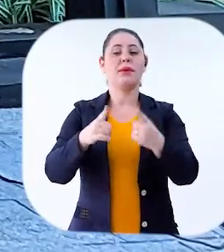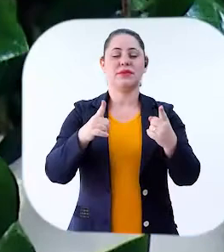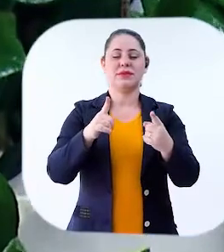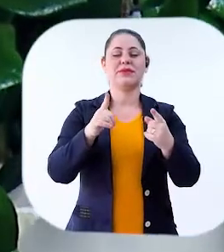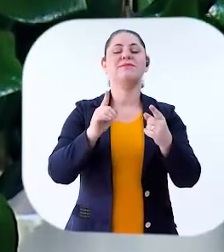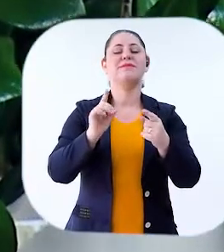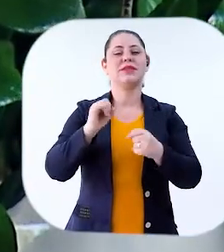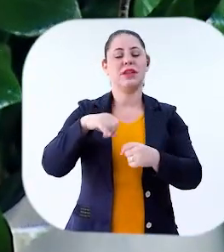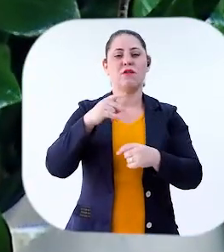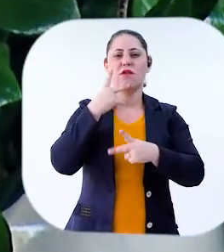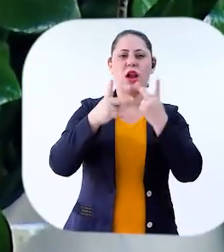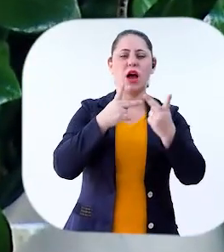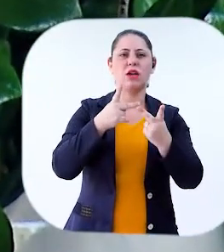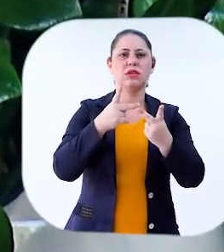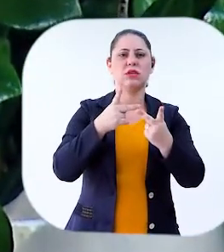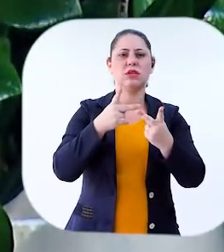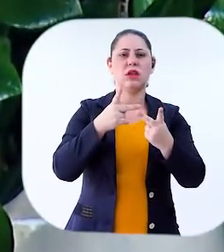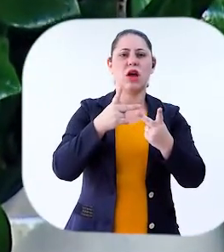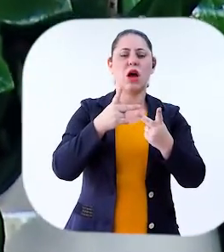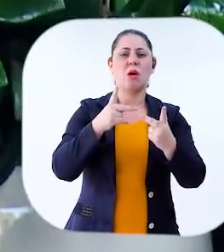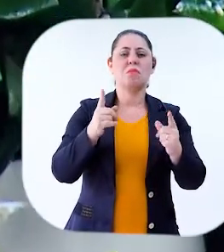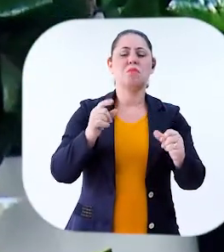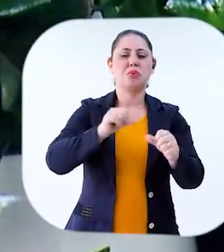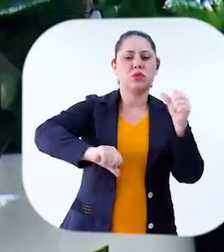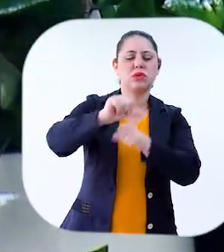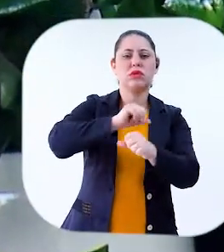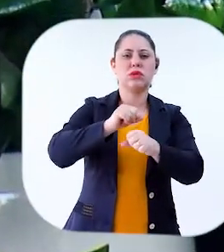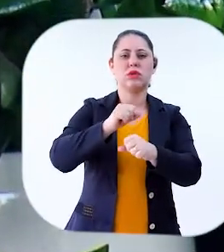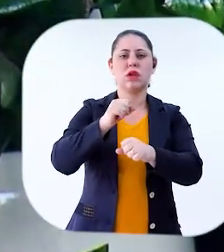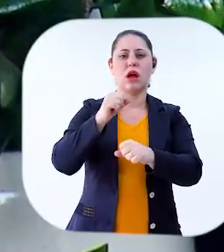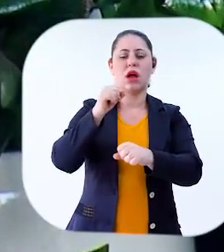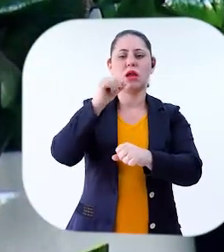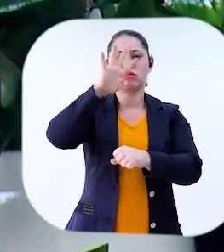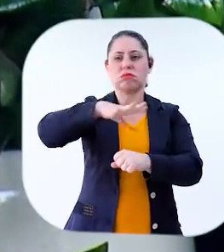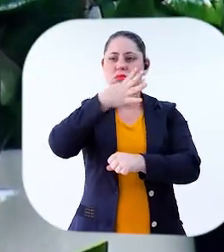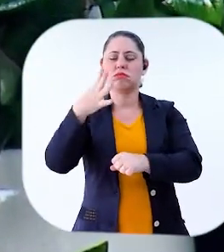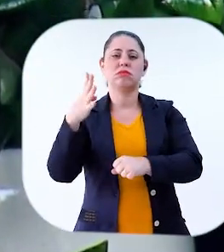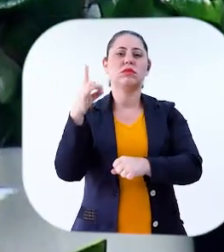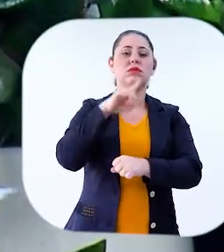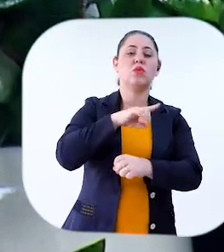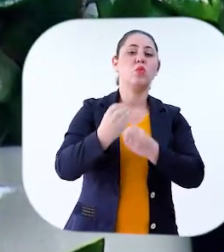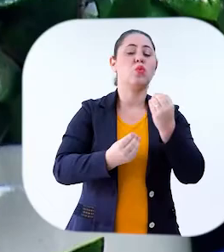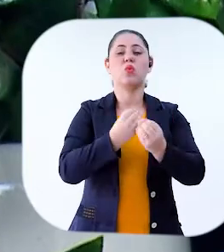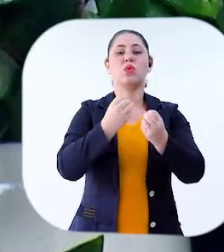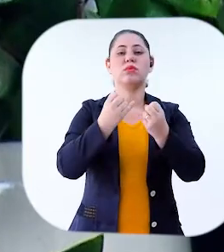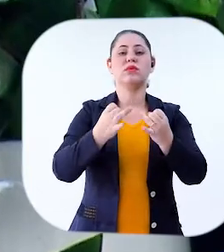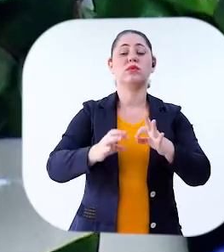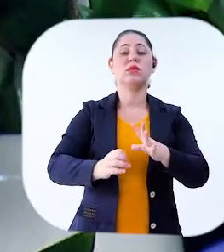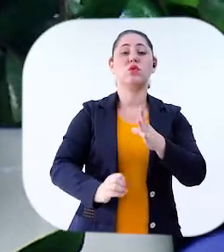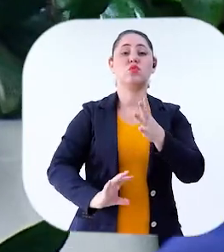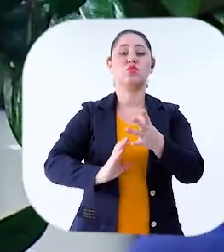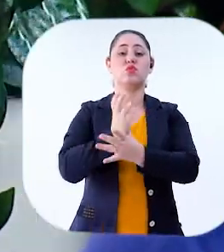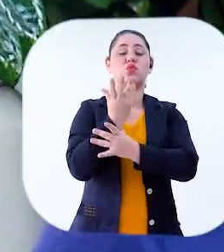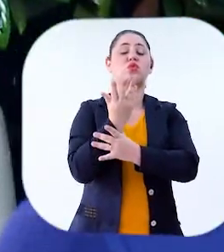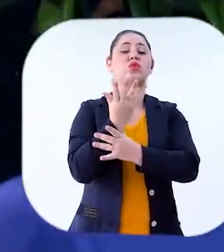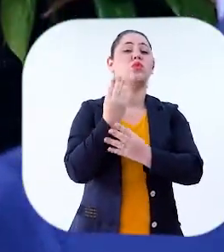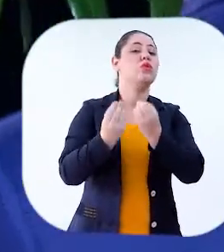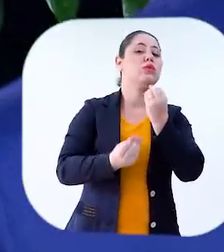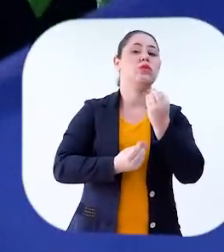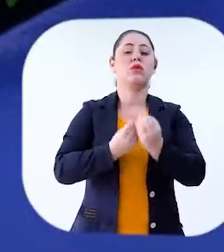datas. Exatamente, é sobre isso que eu quero falar. O adiamento, ele tem por objetivo... Primeiro eu queria que você falasse um pouco sobre como que surgiu